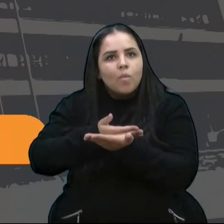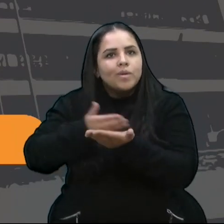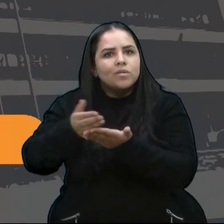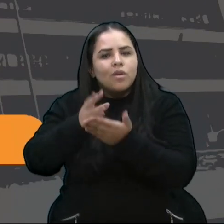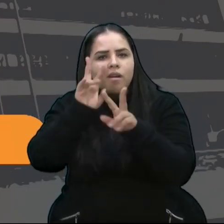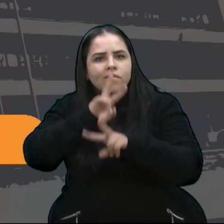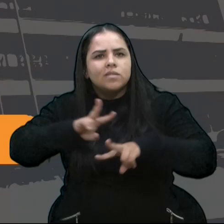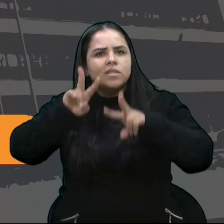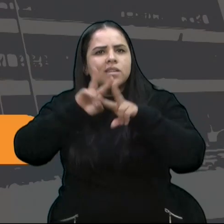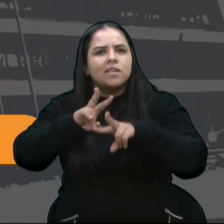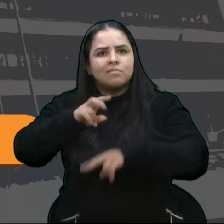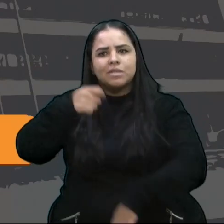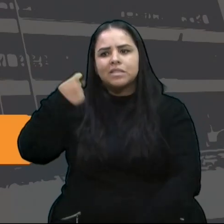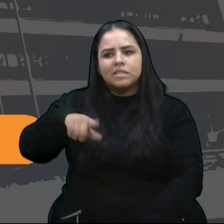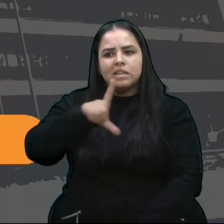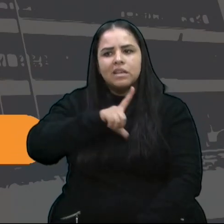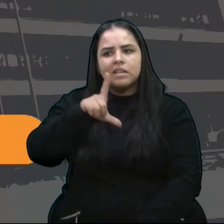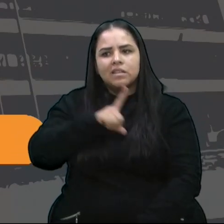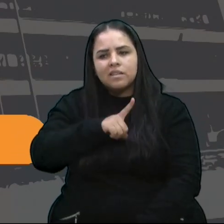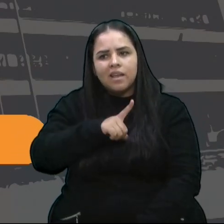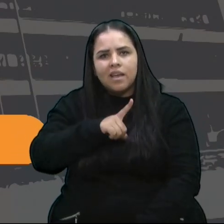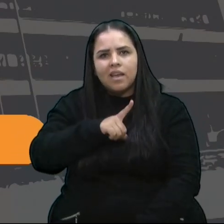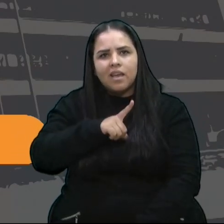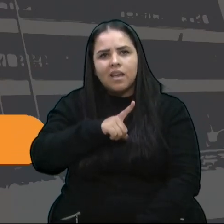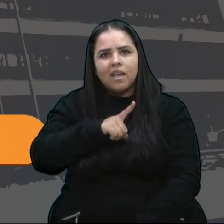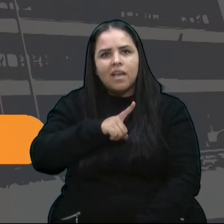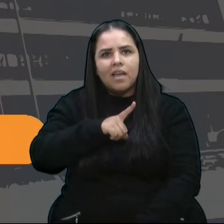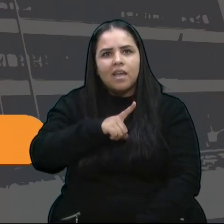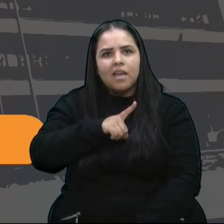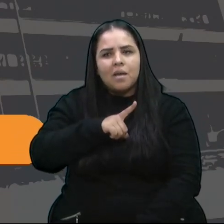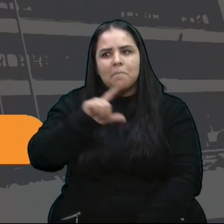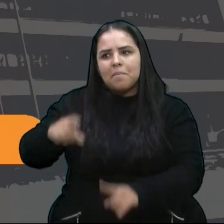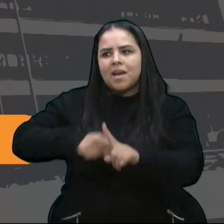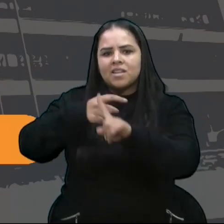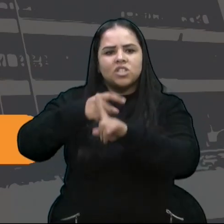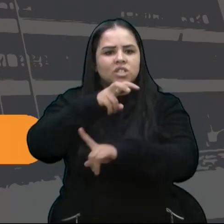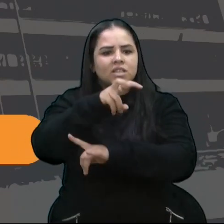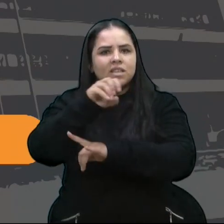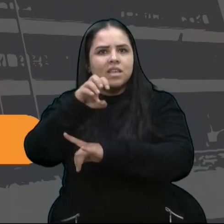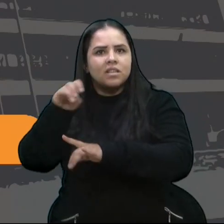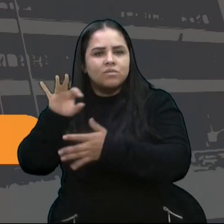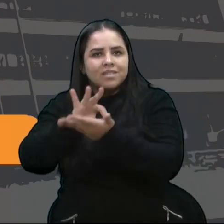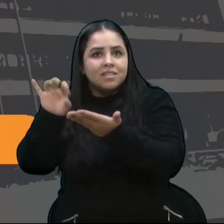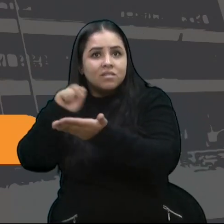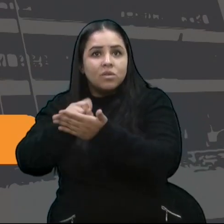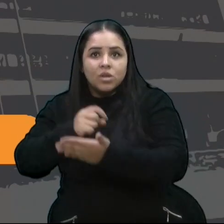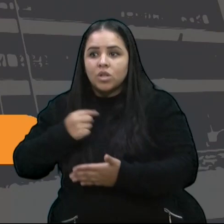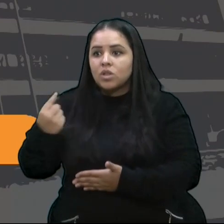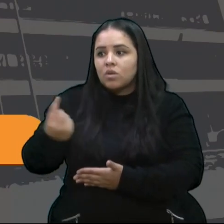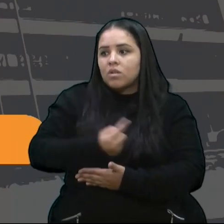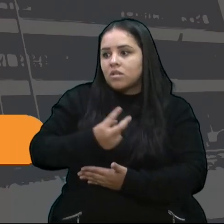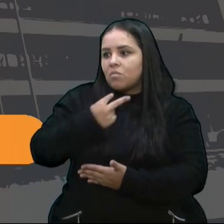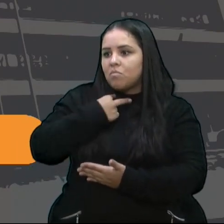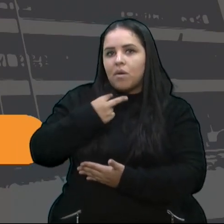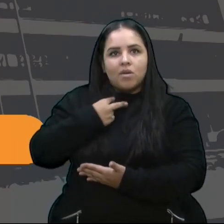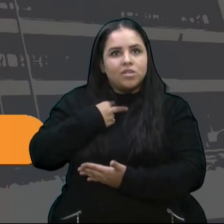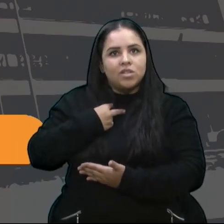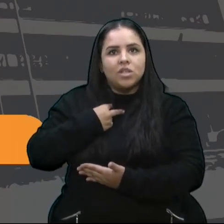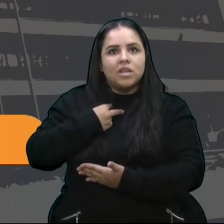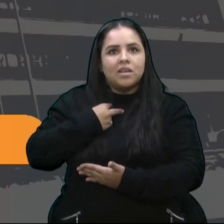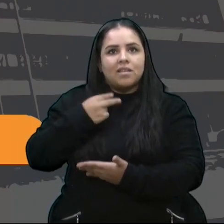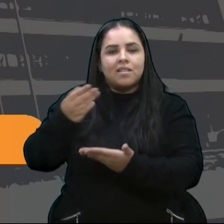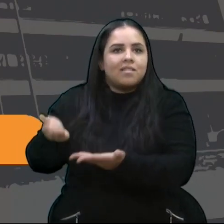uma necessidade muito grande, porque a gente teve mais de 500 inscritos que nós não pudemos atender todos. Então,